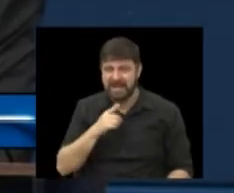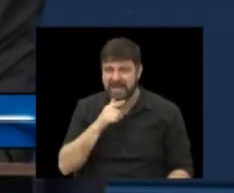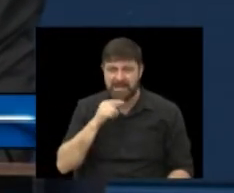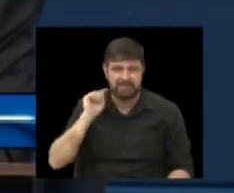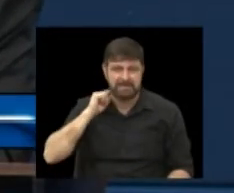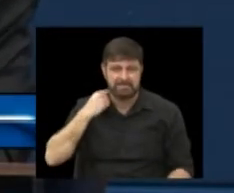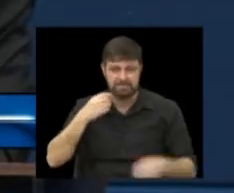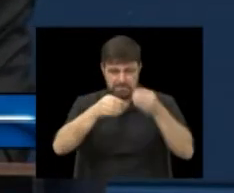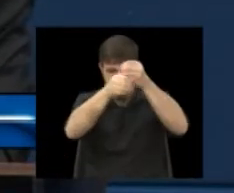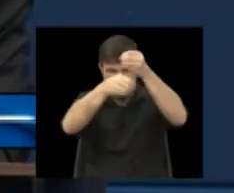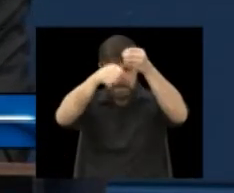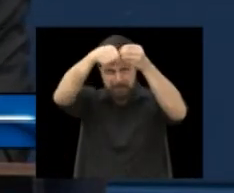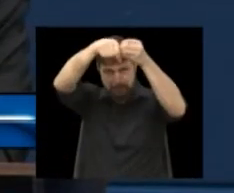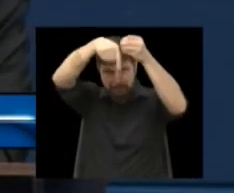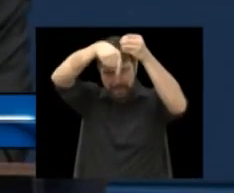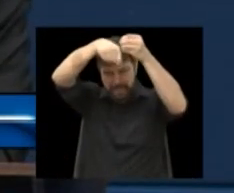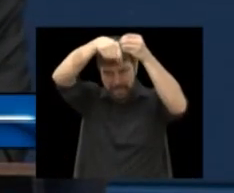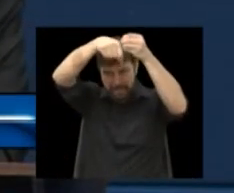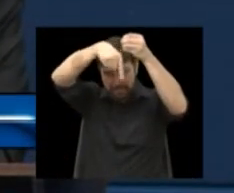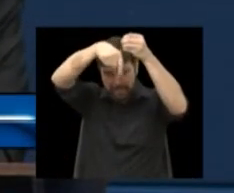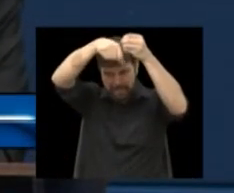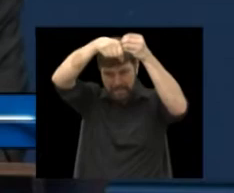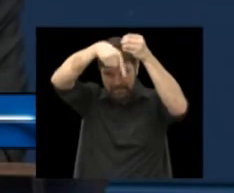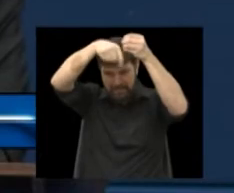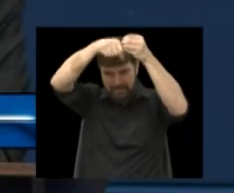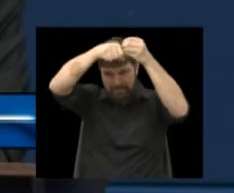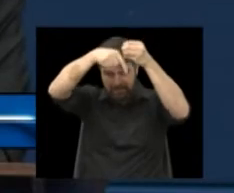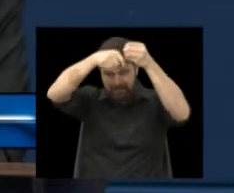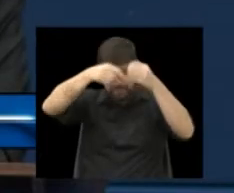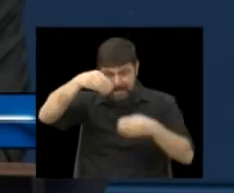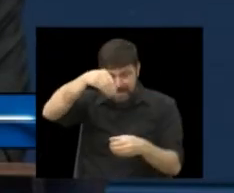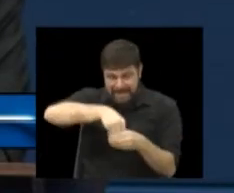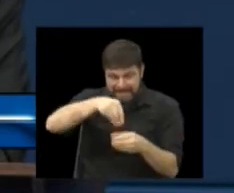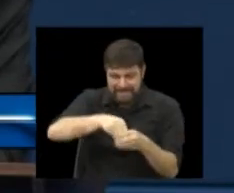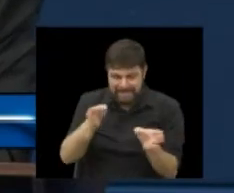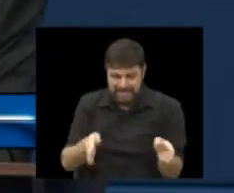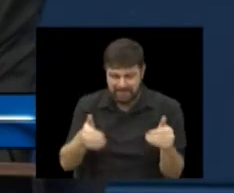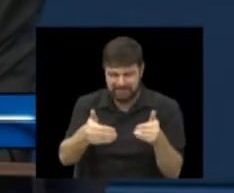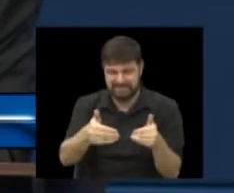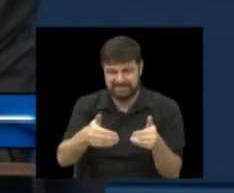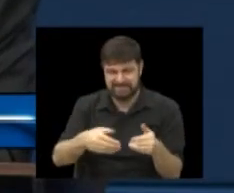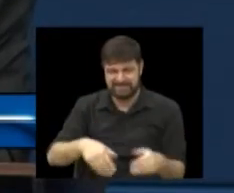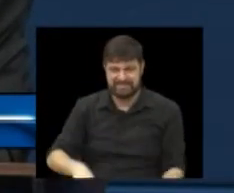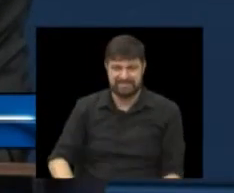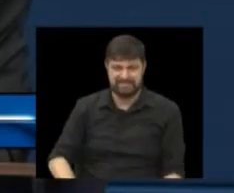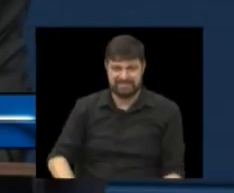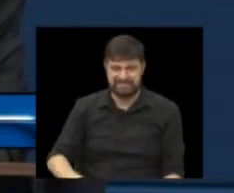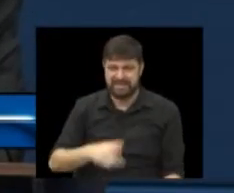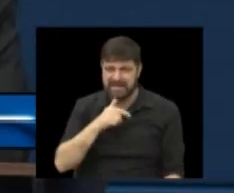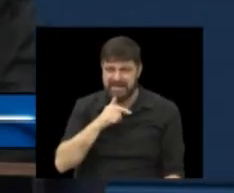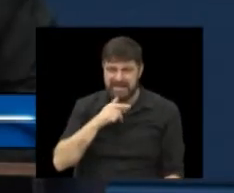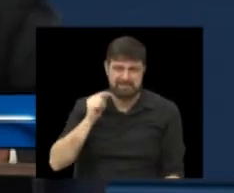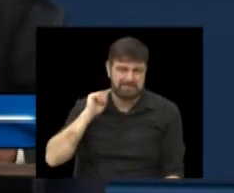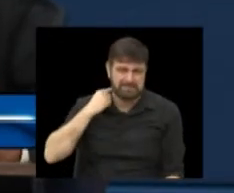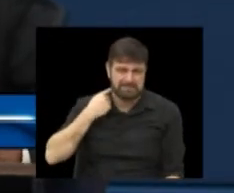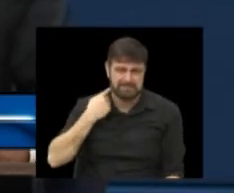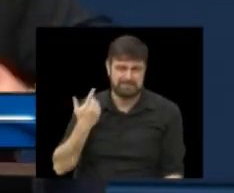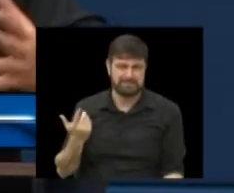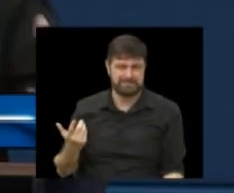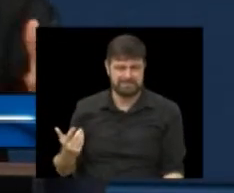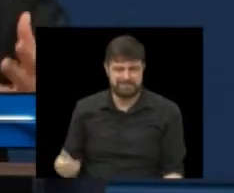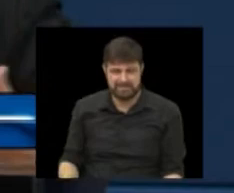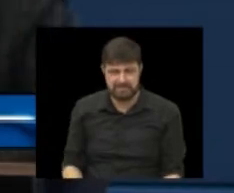fica logo acima, pingando esgoto dentro do consultório. Evidentemente, interditando o consultório. Os